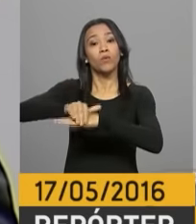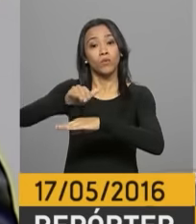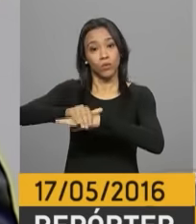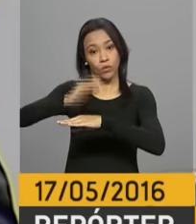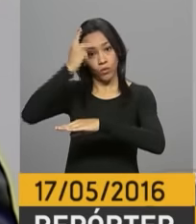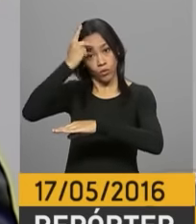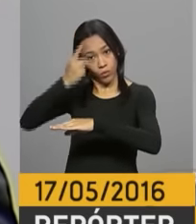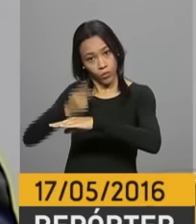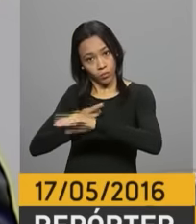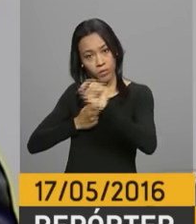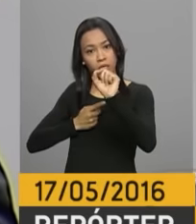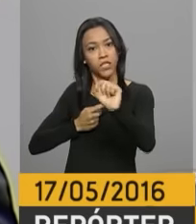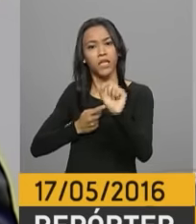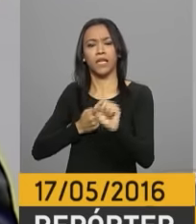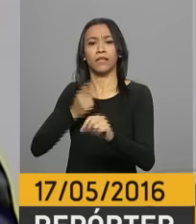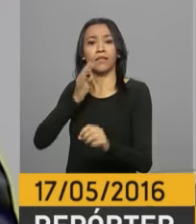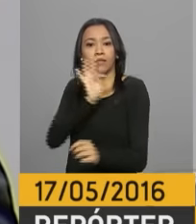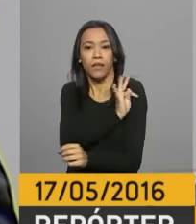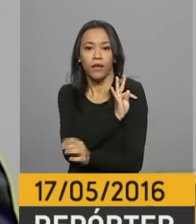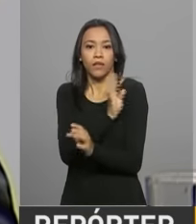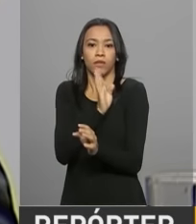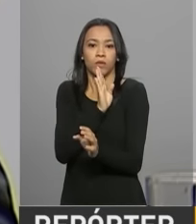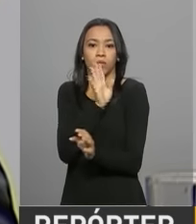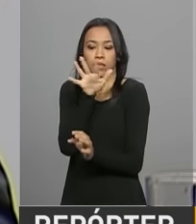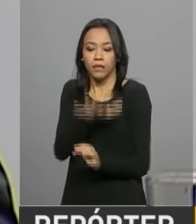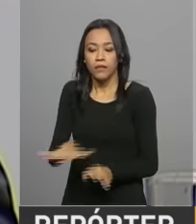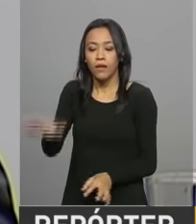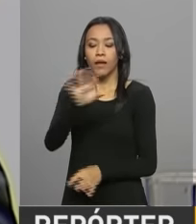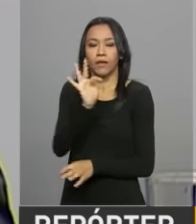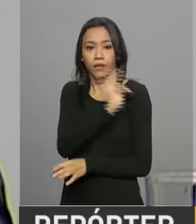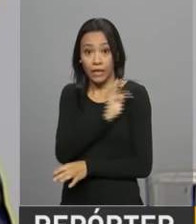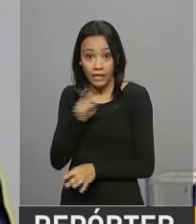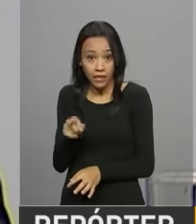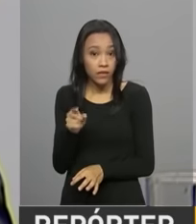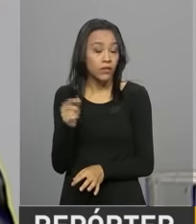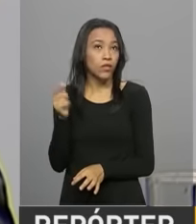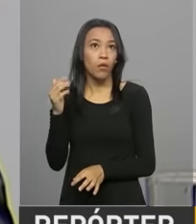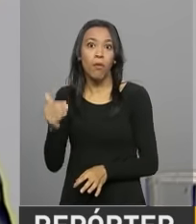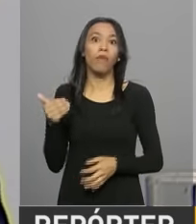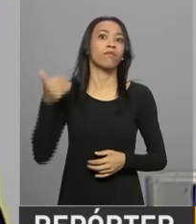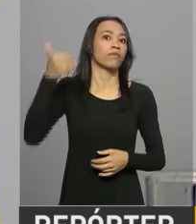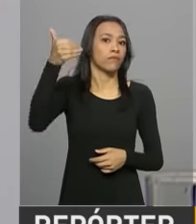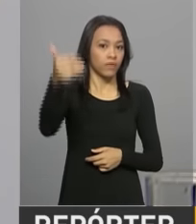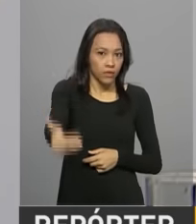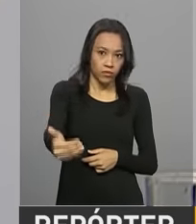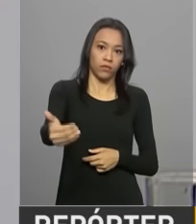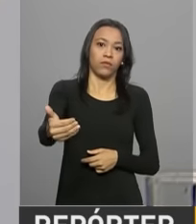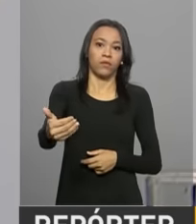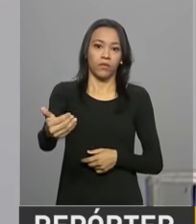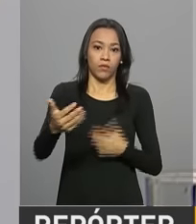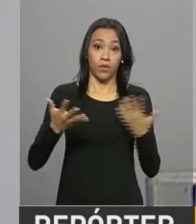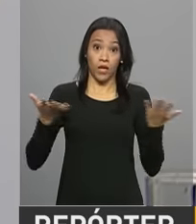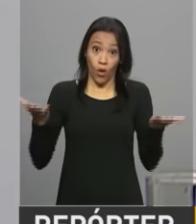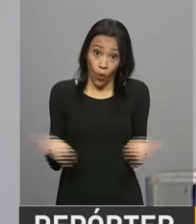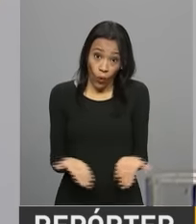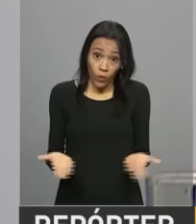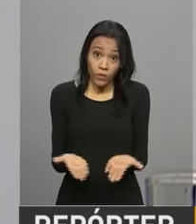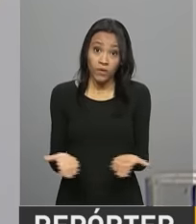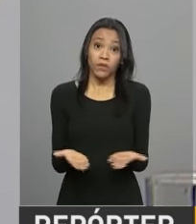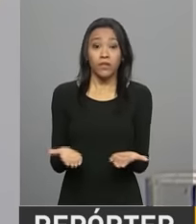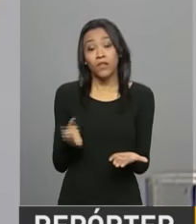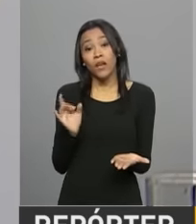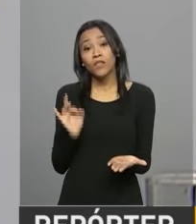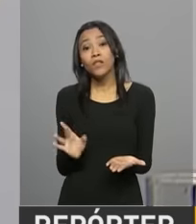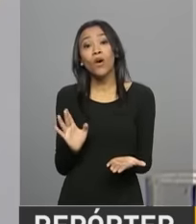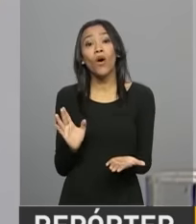que isto já é um avanço enorme em relação ao que hoje é um